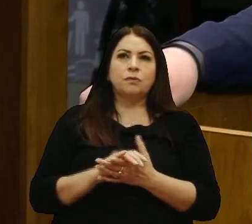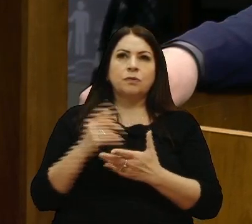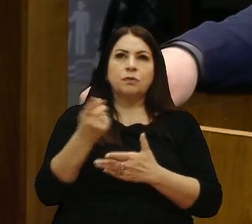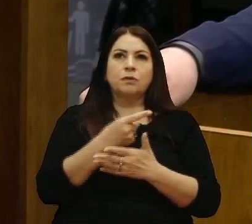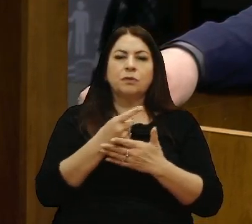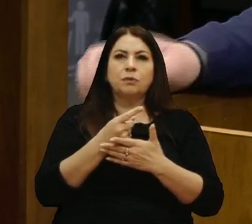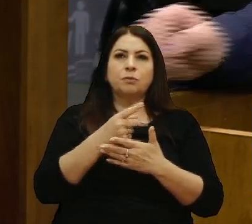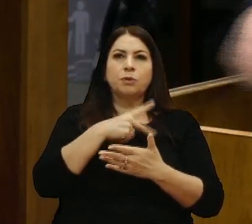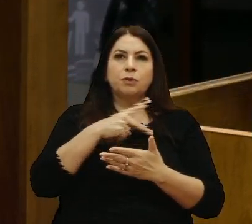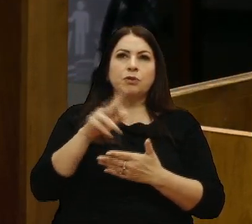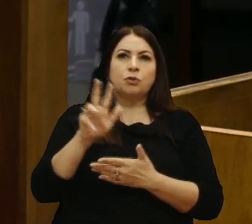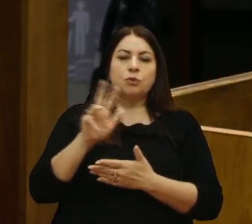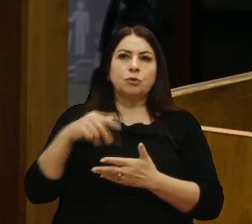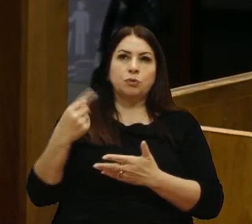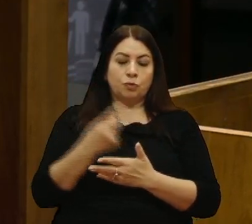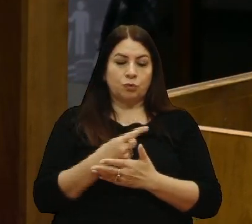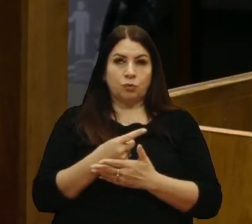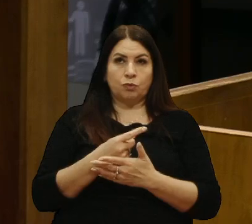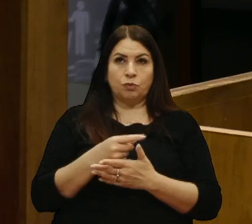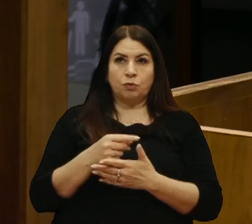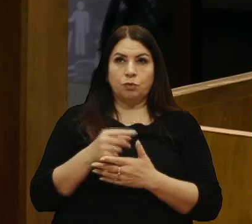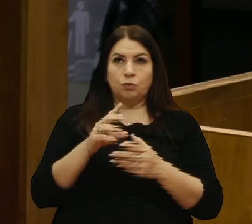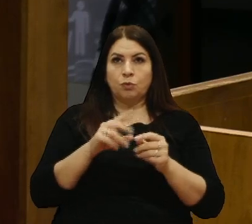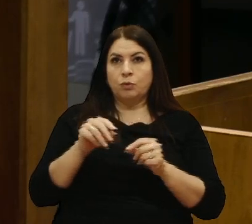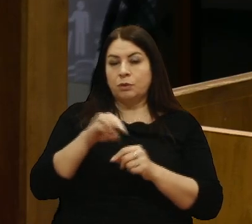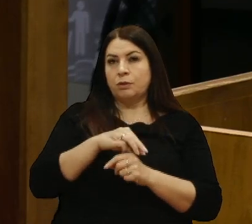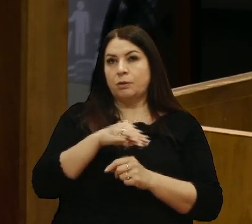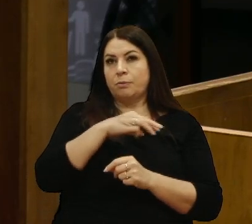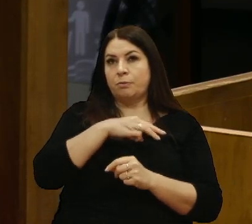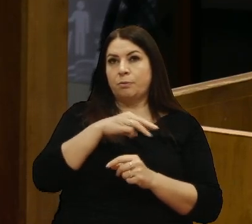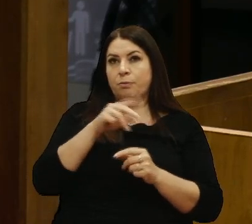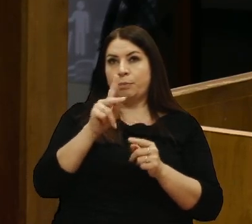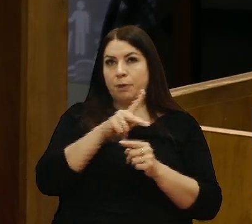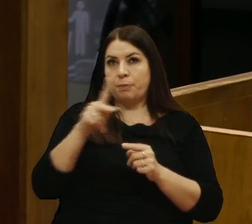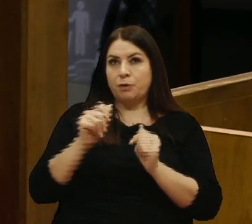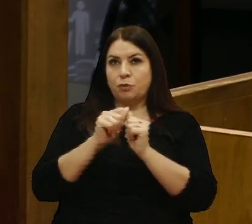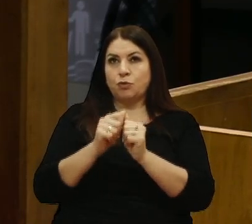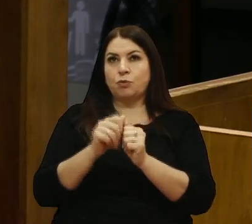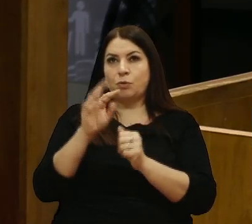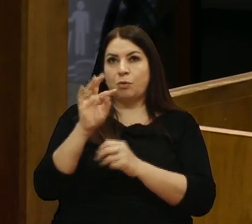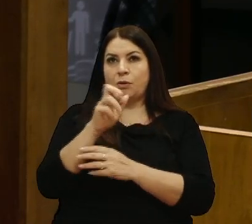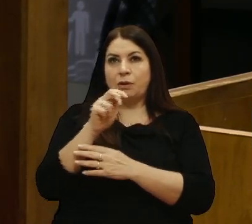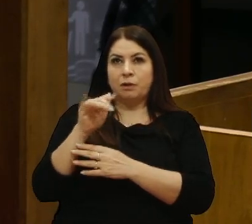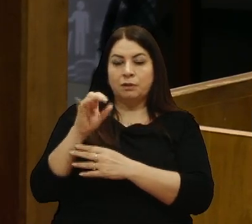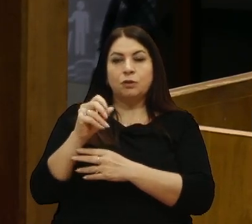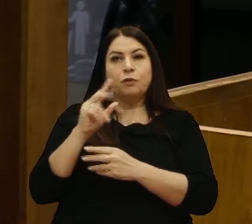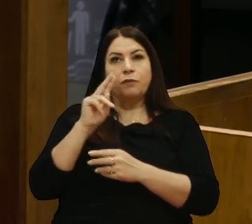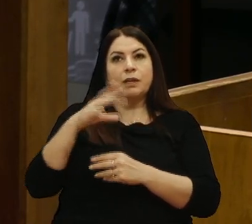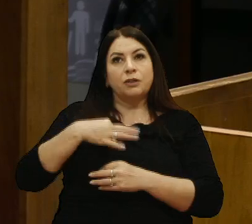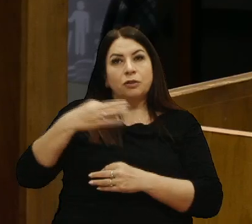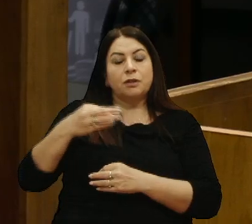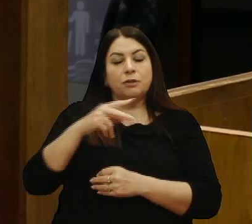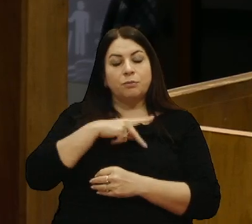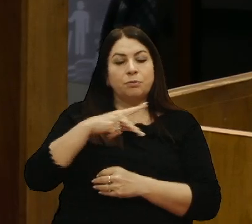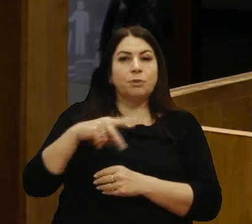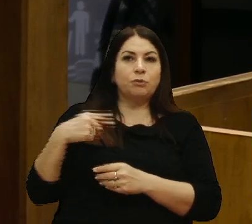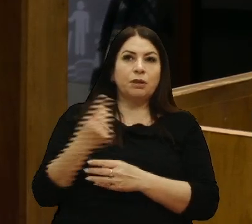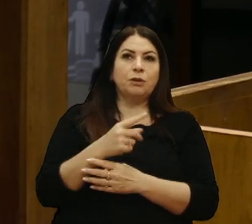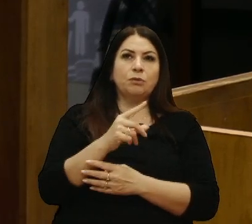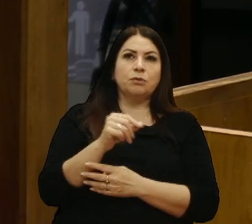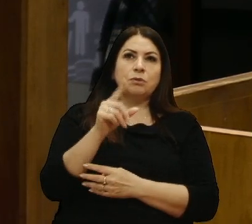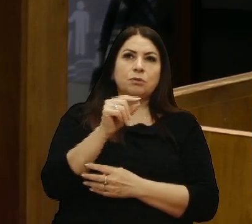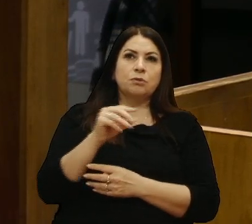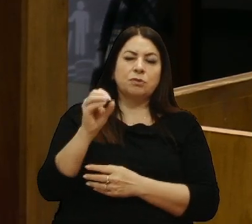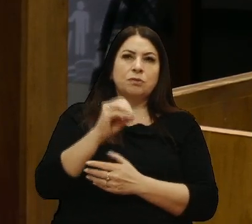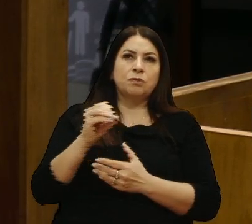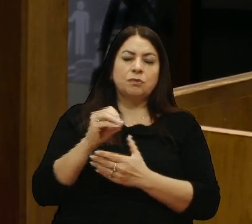ao presidente Lula. Além disso, União Brasil e PP trabalham por uma candidatura de Tarcísio à frente da presidência. Matéria do dia 10/10 aqui